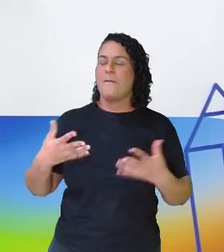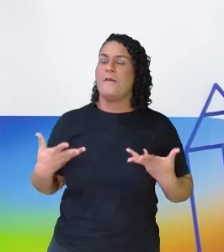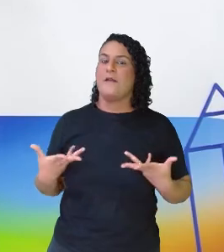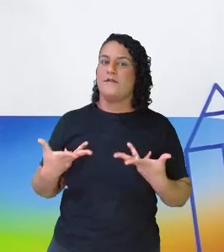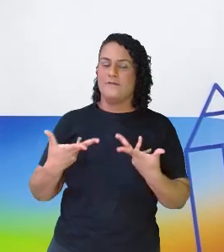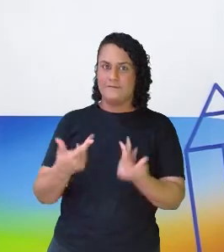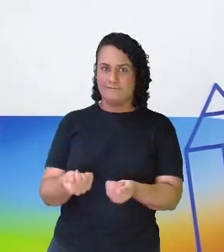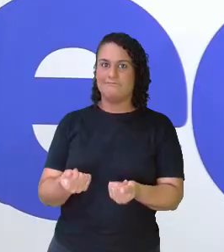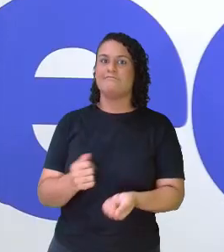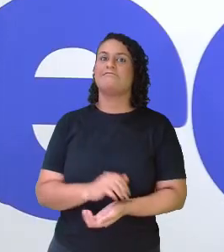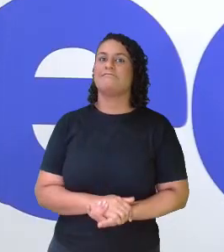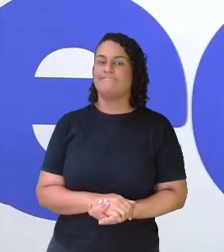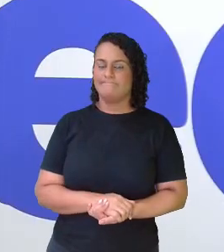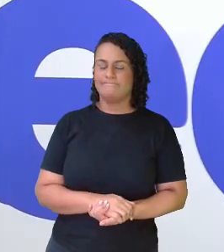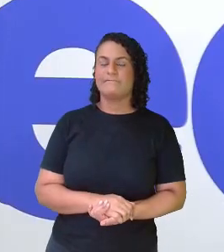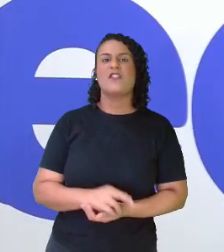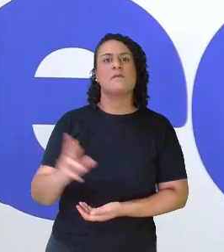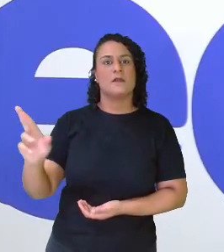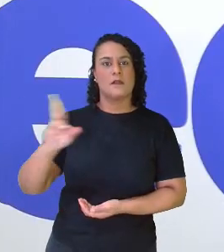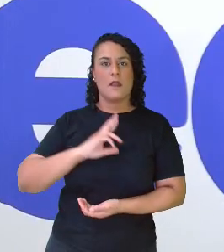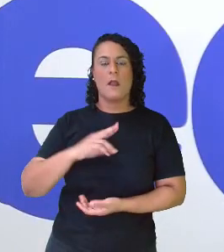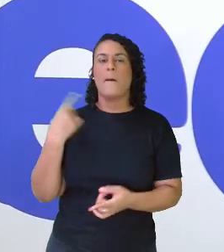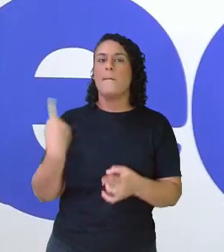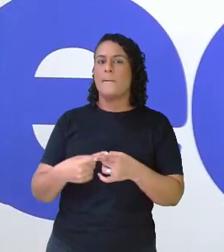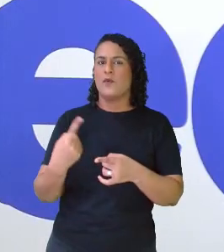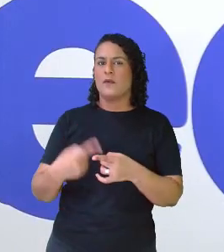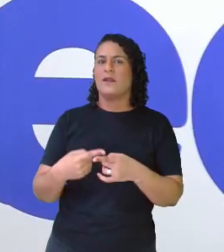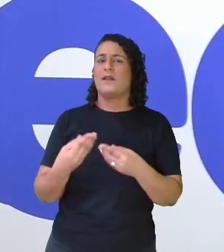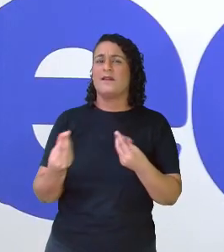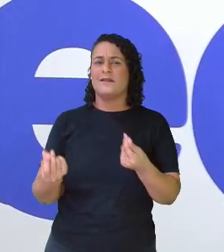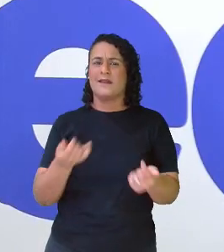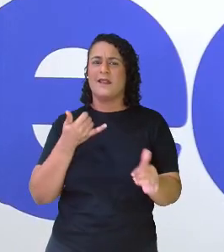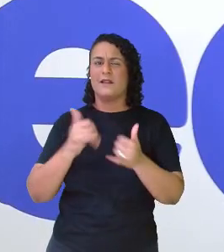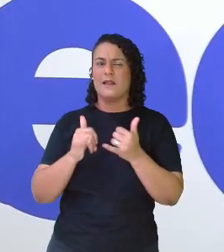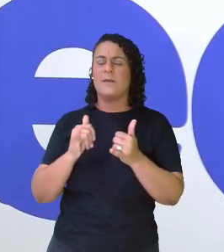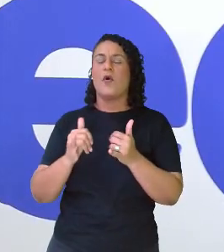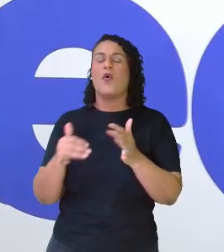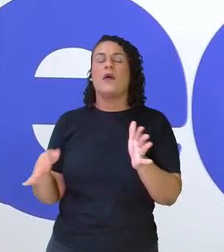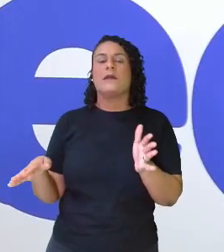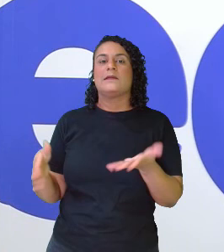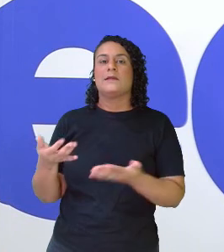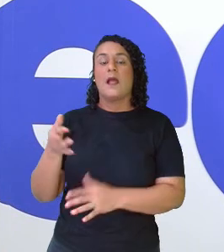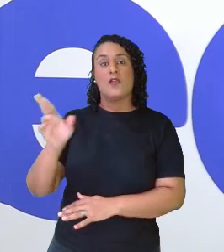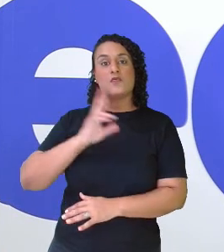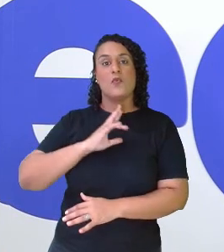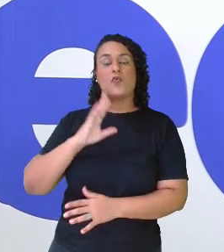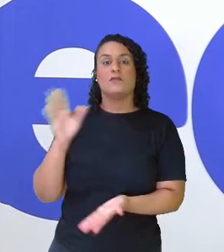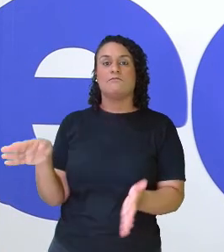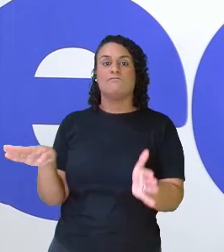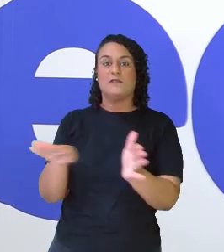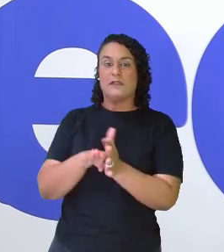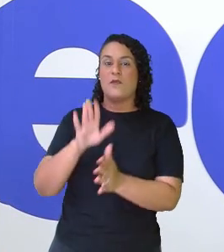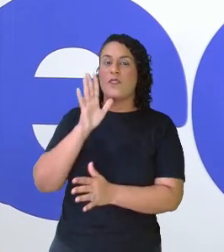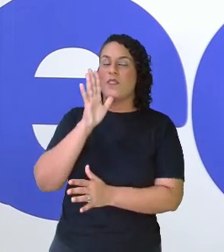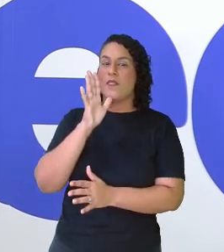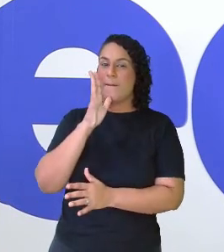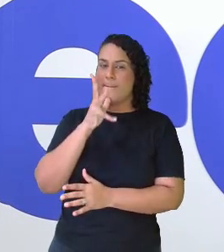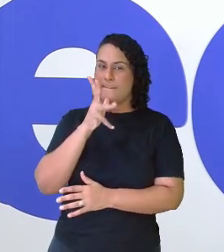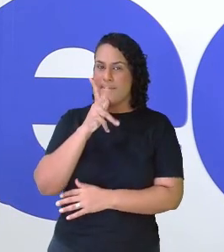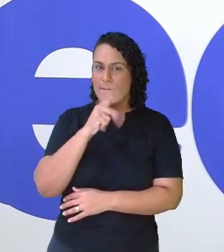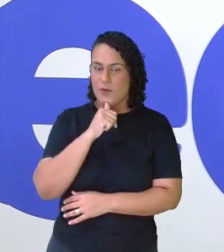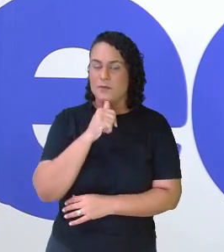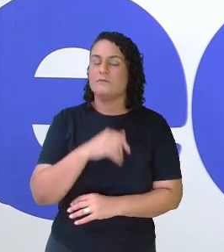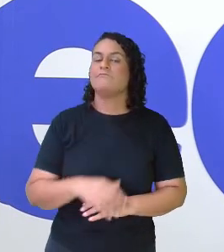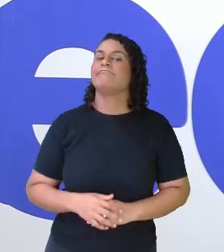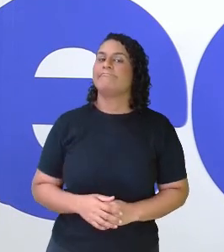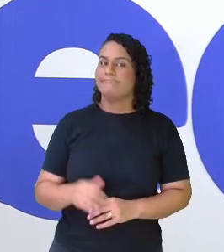eles responderam aqui, viu? Porque sempre dá aquele delay, né? O Rauan, a Giovana, a Ana, o Iago. Então, o